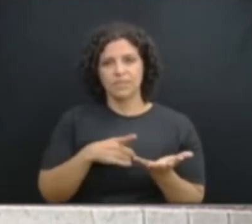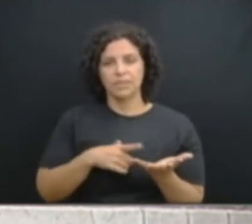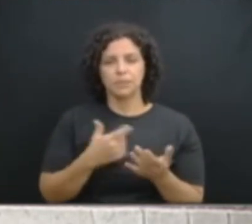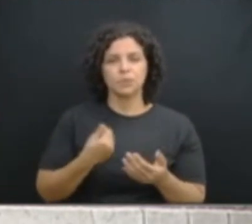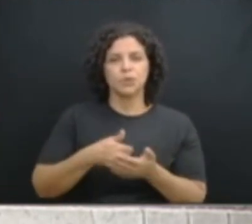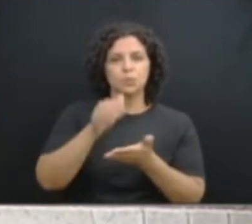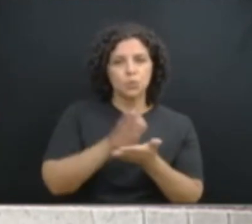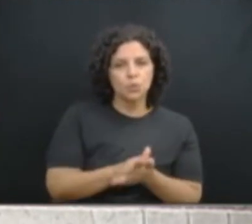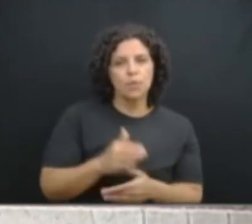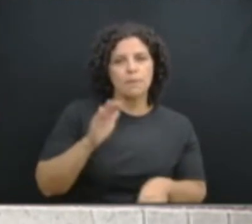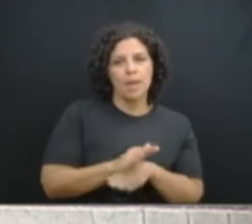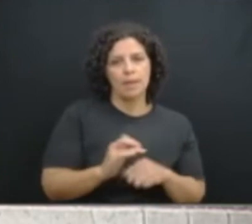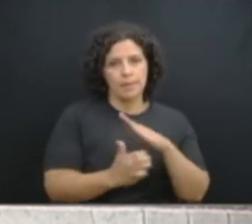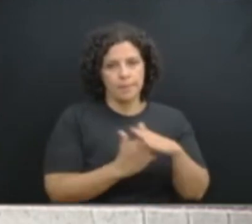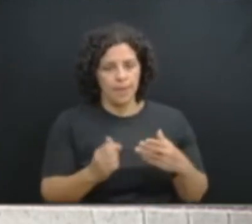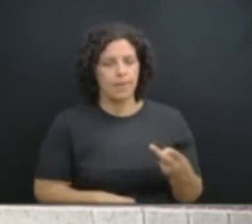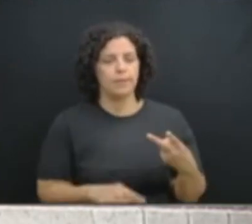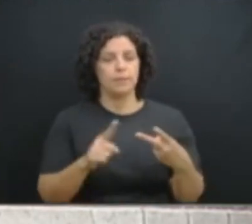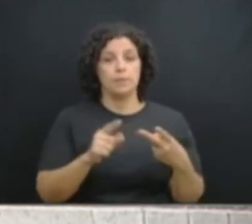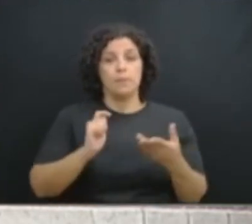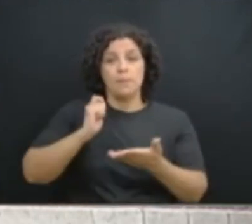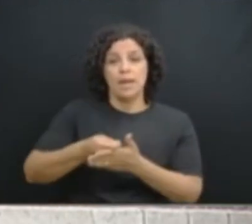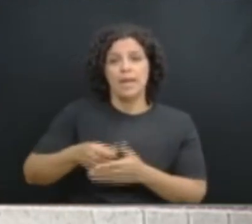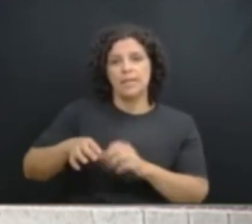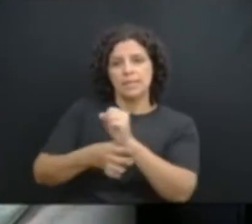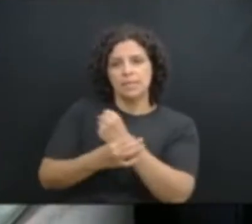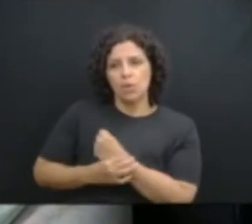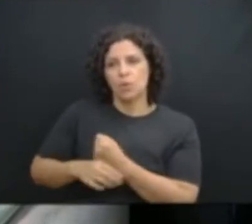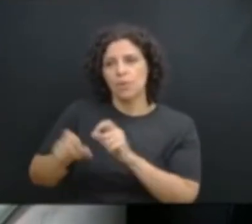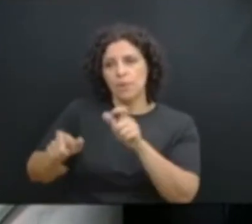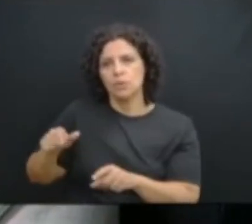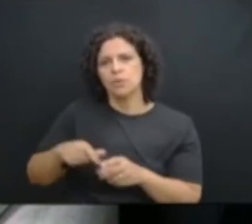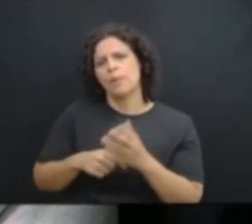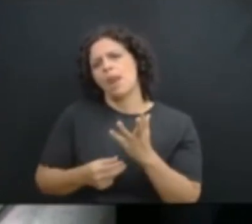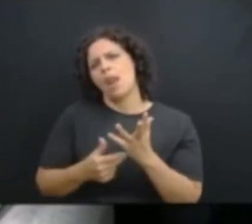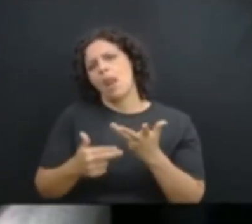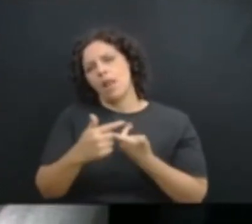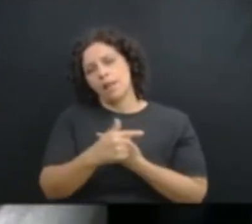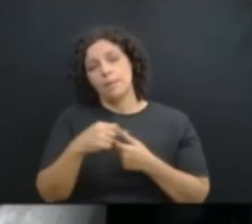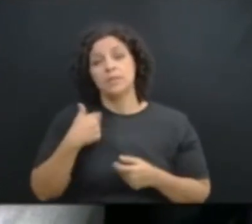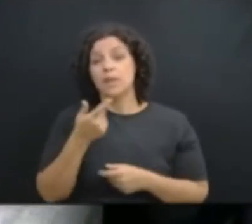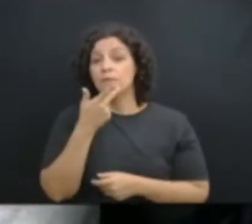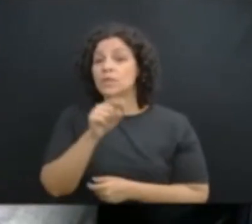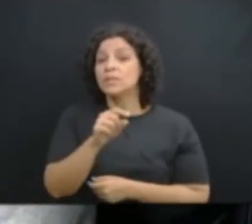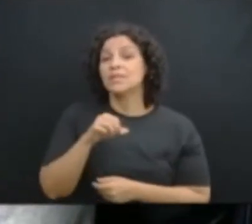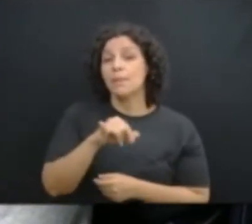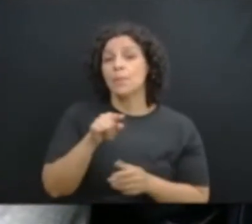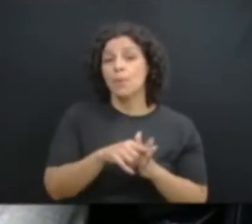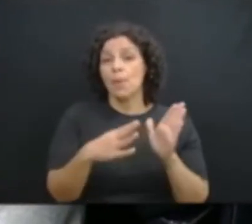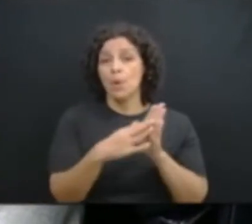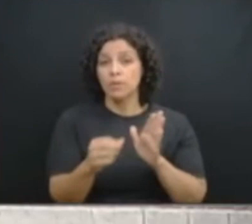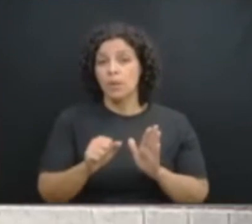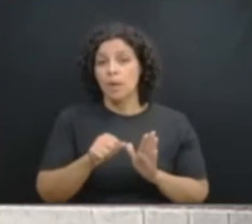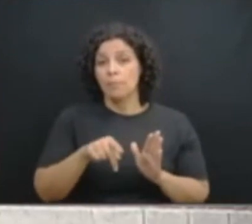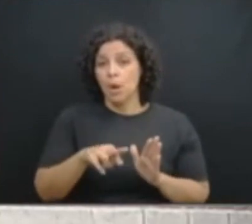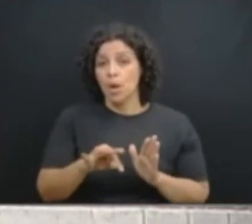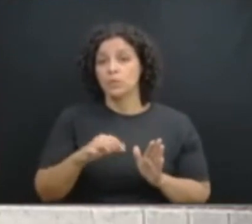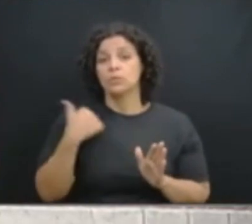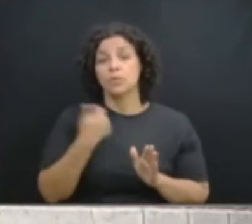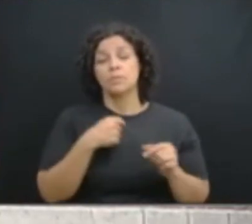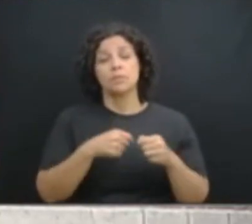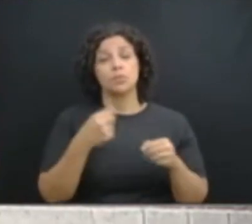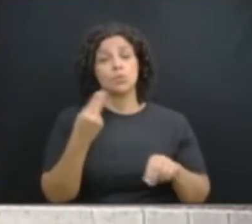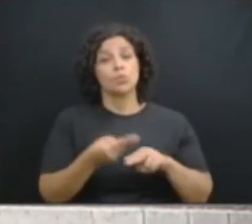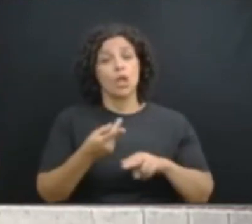à concessionária, a pagamento de seguro usuário e outras coisas mais. Ele falou, se for pelo modelo do aporte, a gente tem que